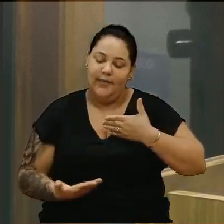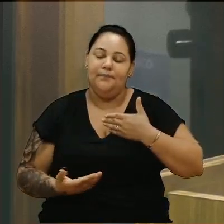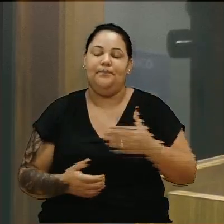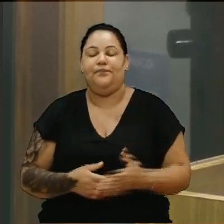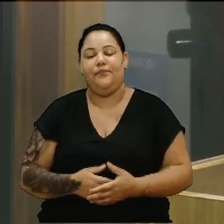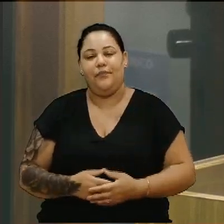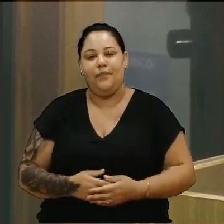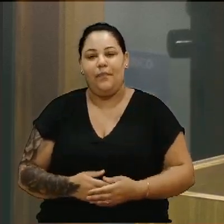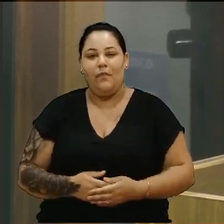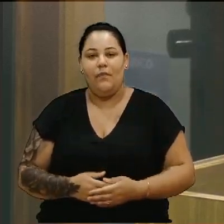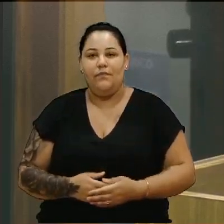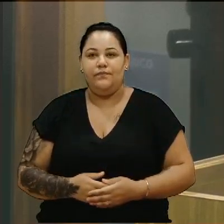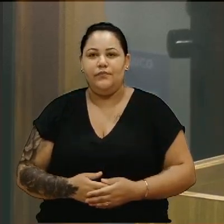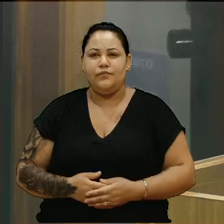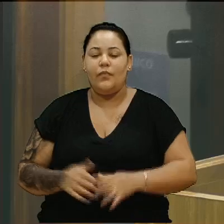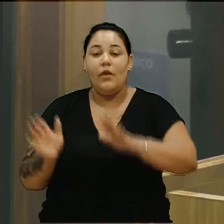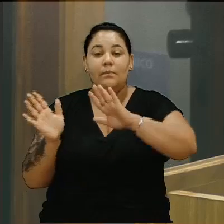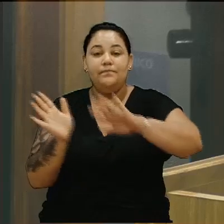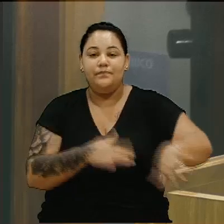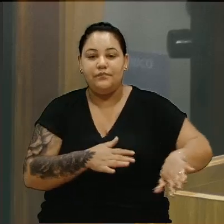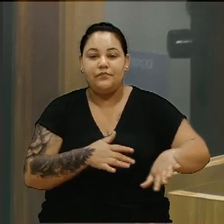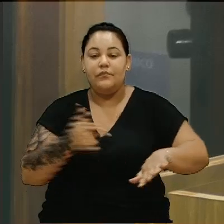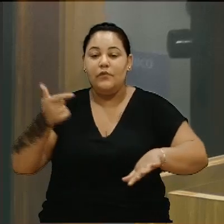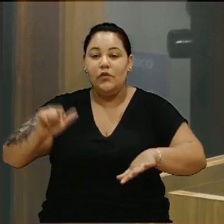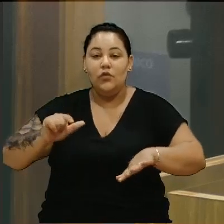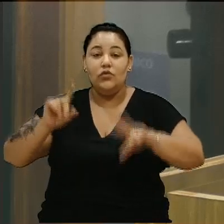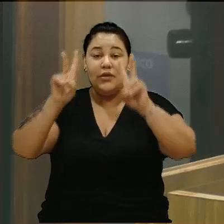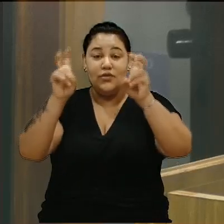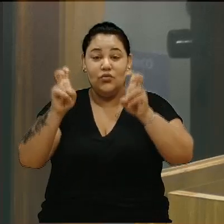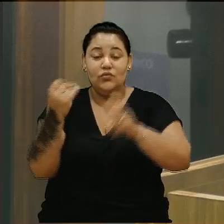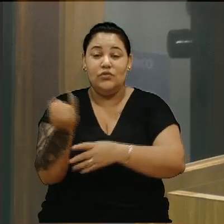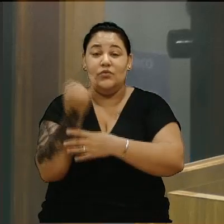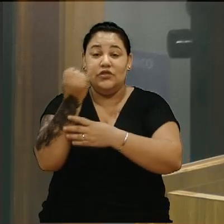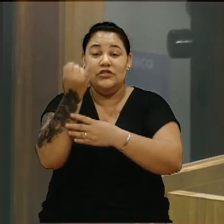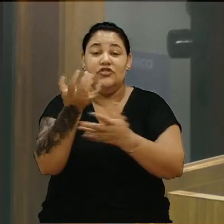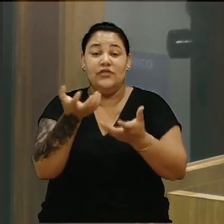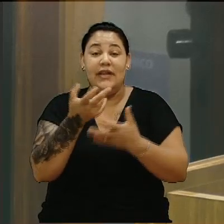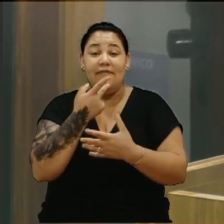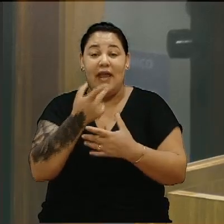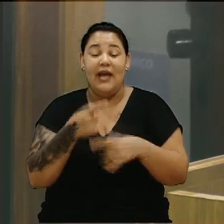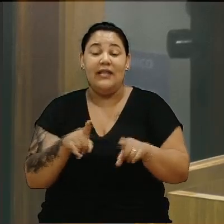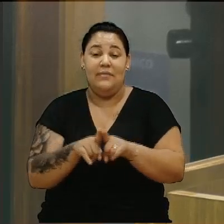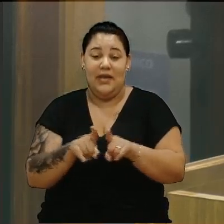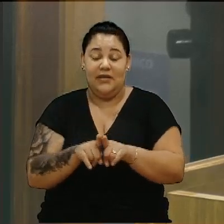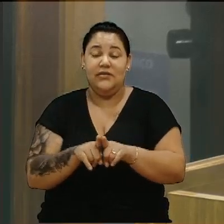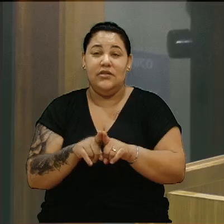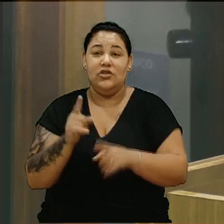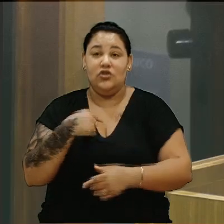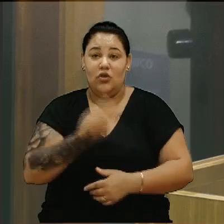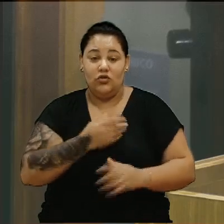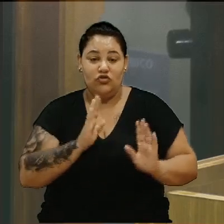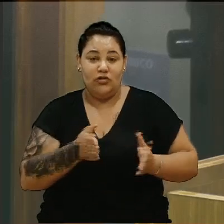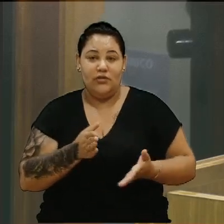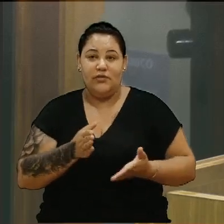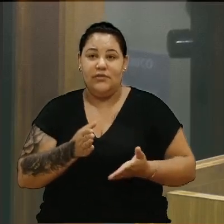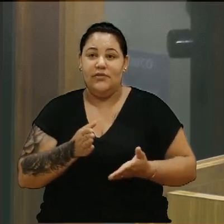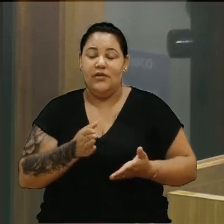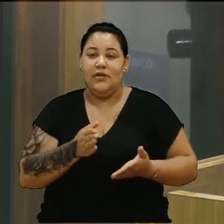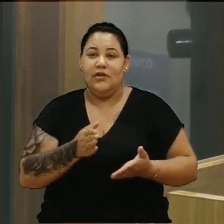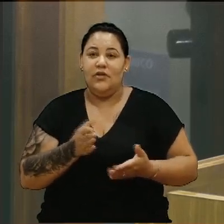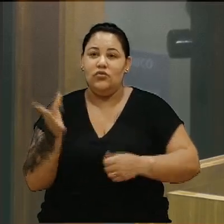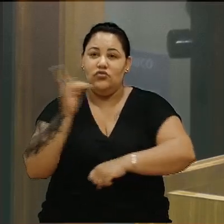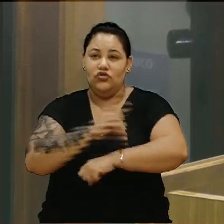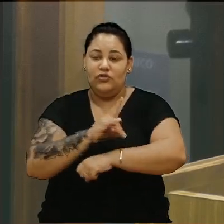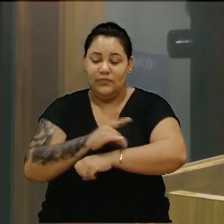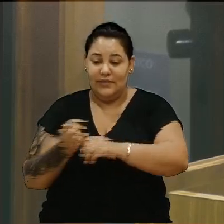casa. Um outro tópico importante também que eu gostaria de salientar, e nós estamos aqui, coincidentemente, no dia onde nós votamos a frente